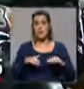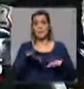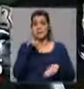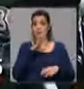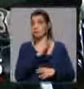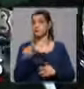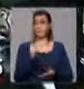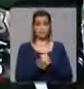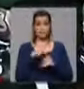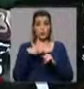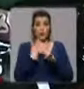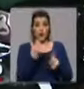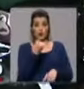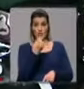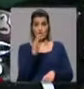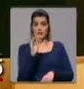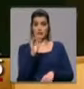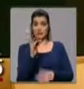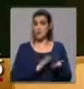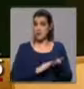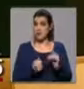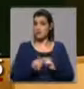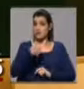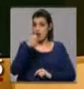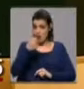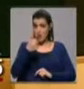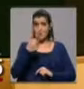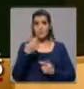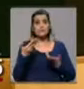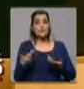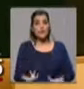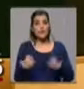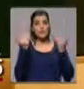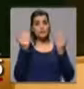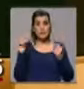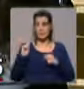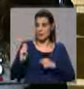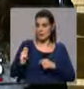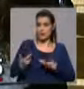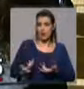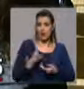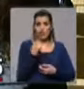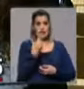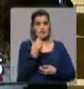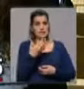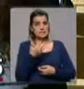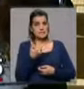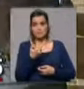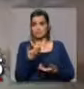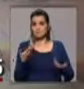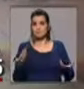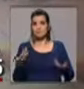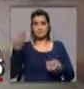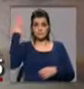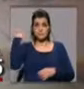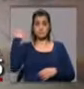totais de 2014 mostram uma melhoria, o mesmo não se passa com os dados dos últimos meses do ano. No quarto trimestre e face